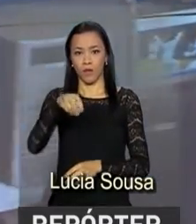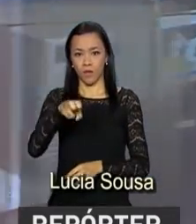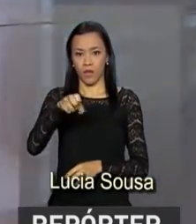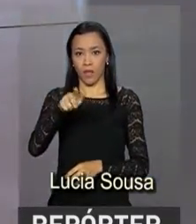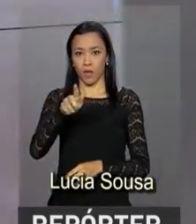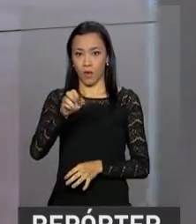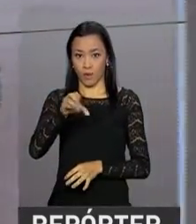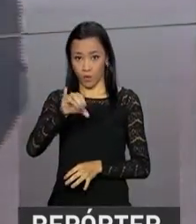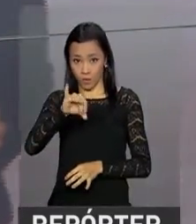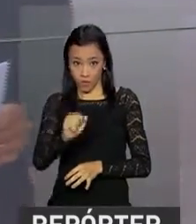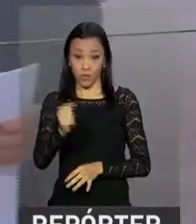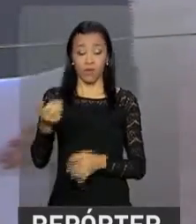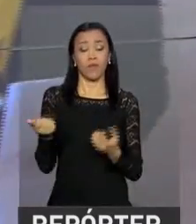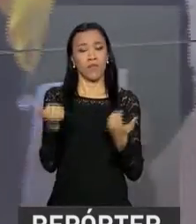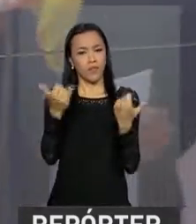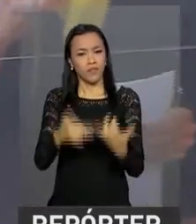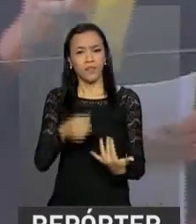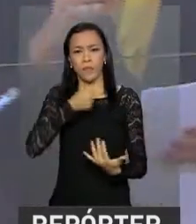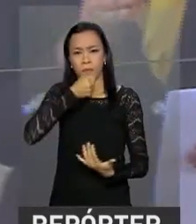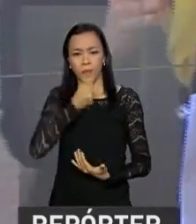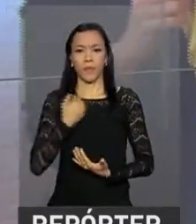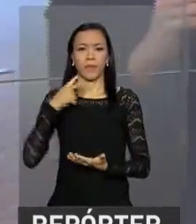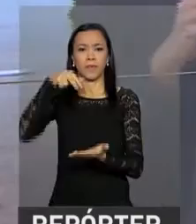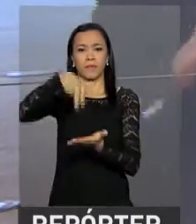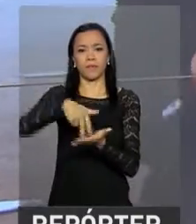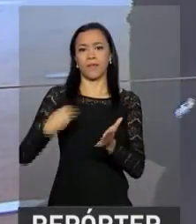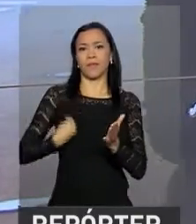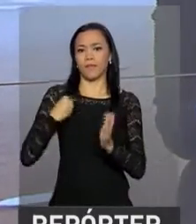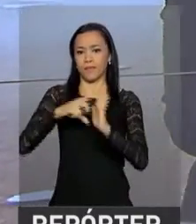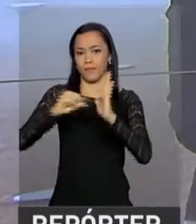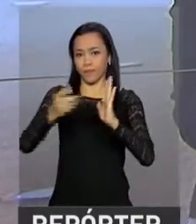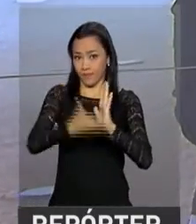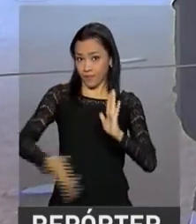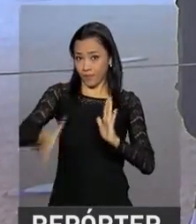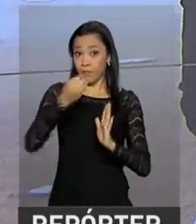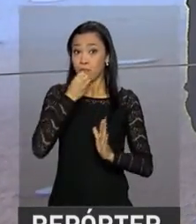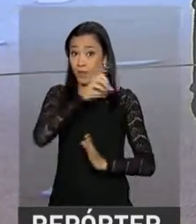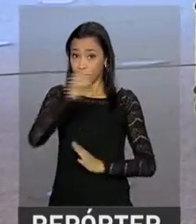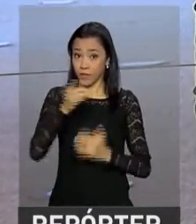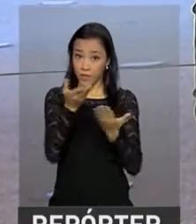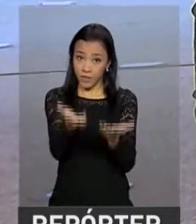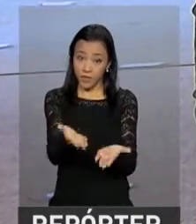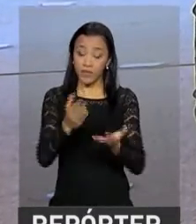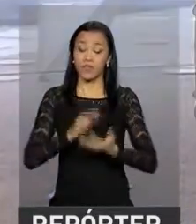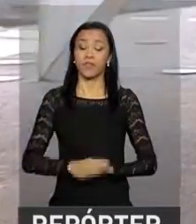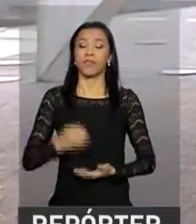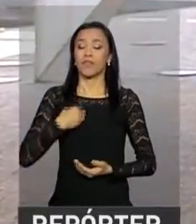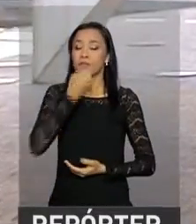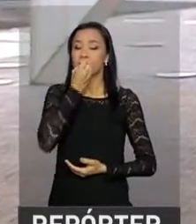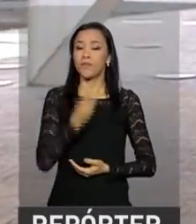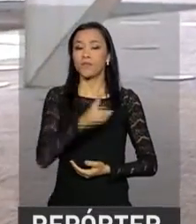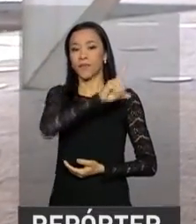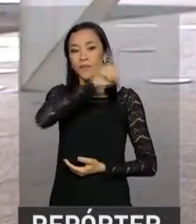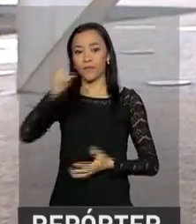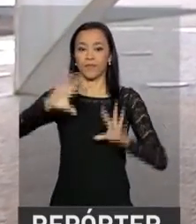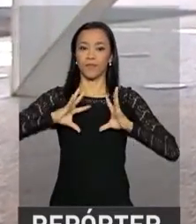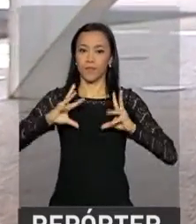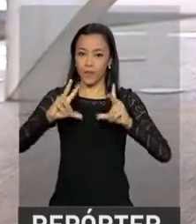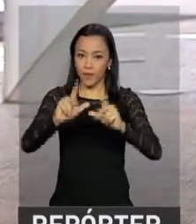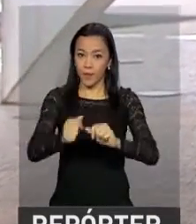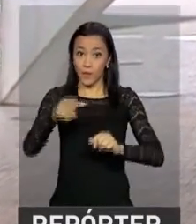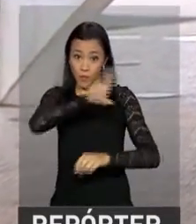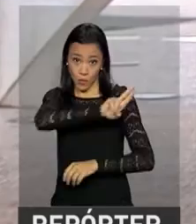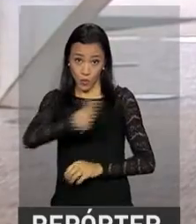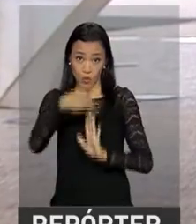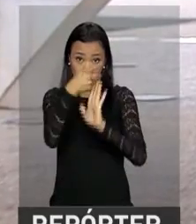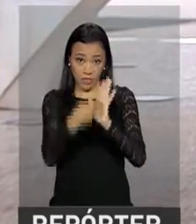paola de hoje que está no palácio do planalto e paola bom dia pra você bom dia renata bom dia a todos o nome deste